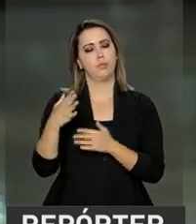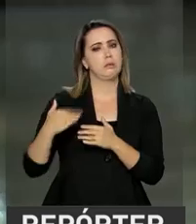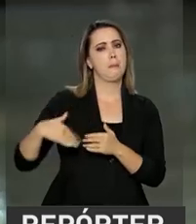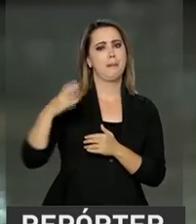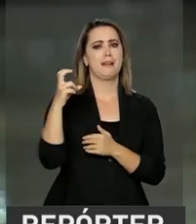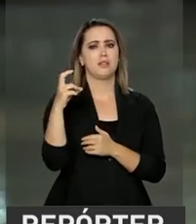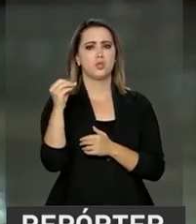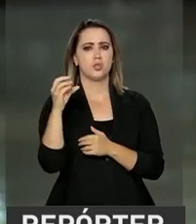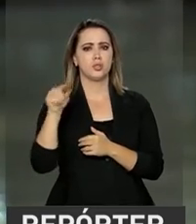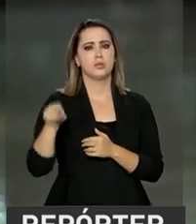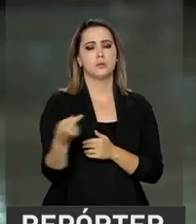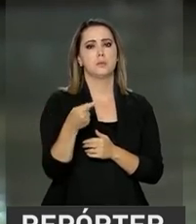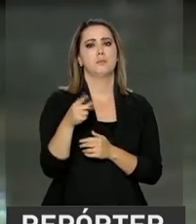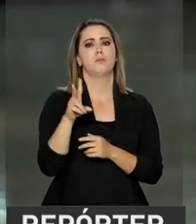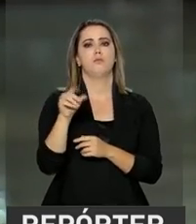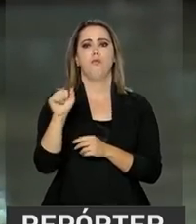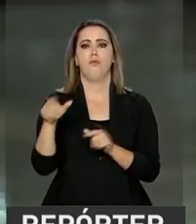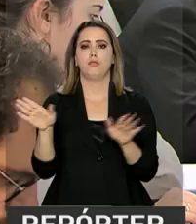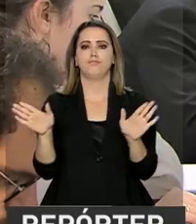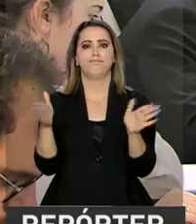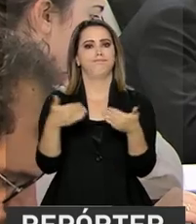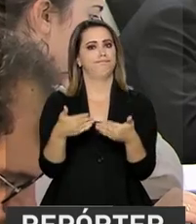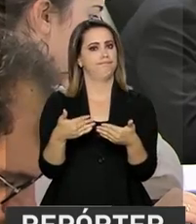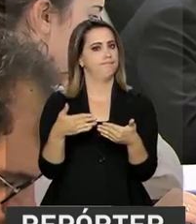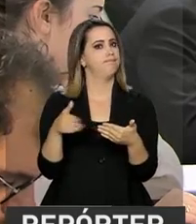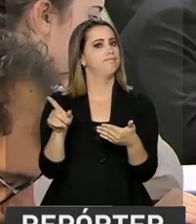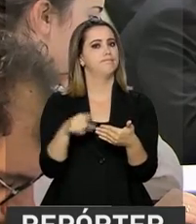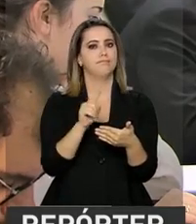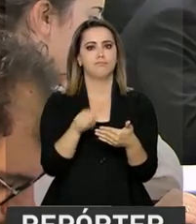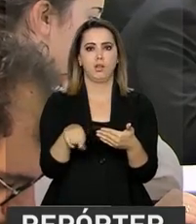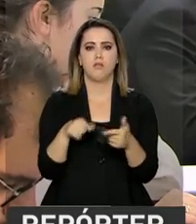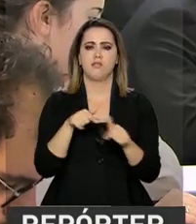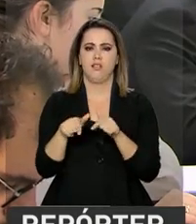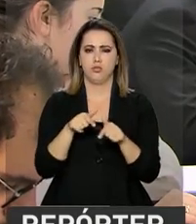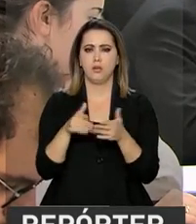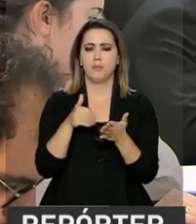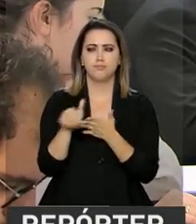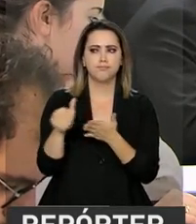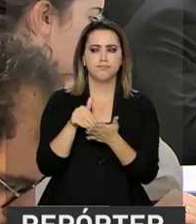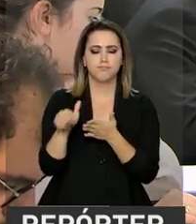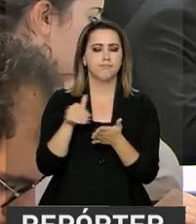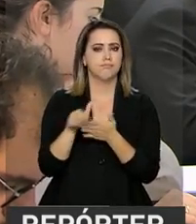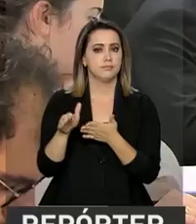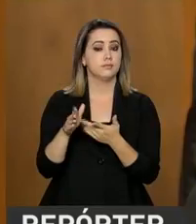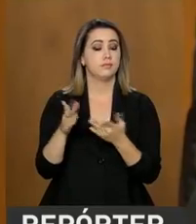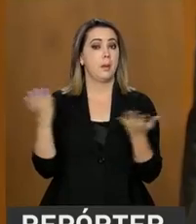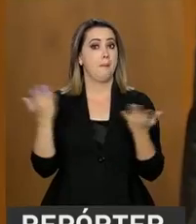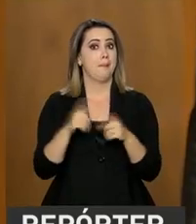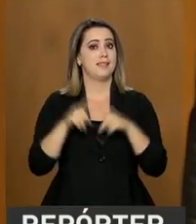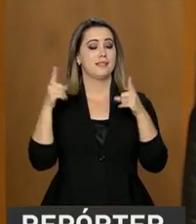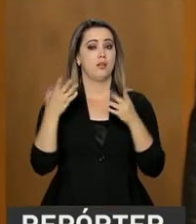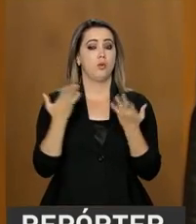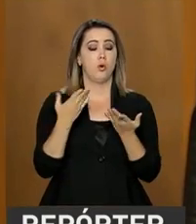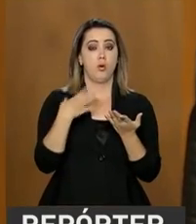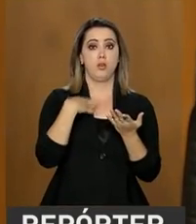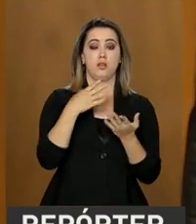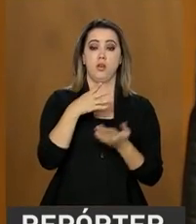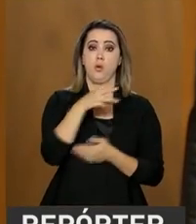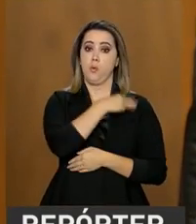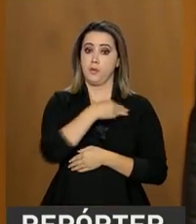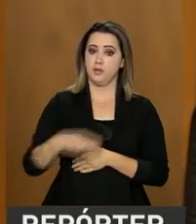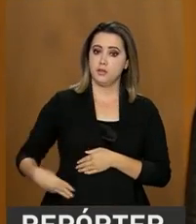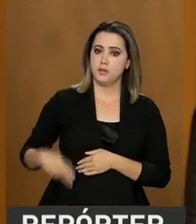mais de 500.000 postos fechados com os resultados de junho e do semestre em mãos o ministro Ronaldo